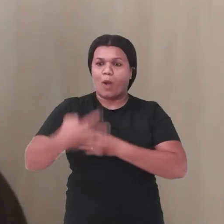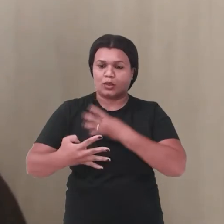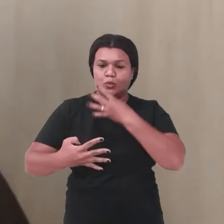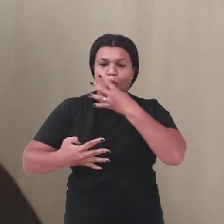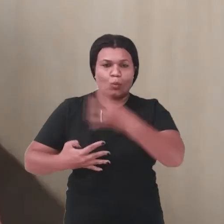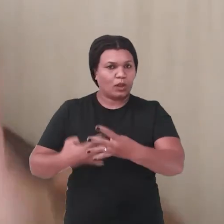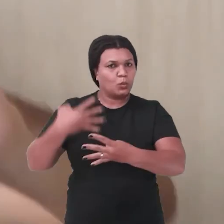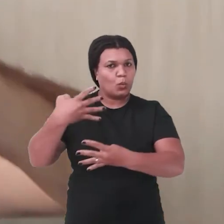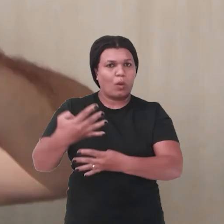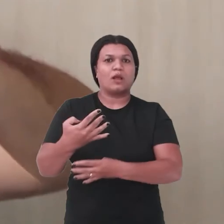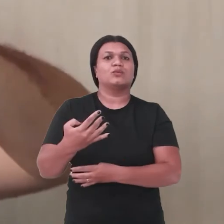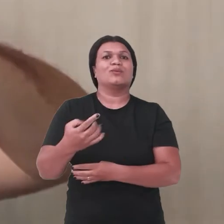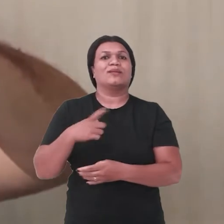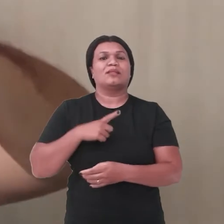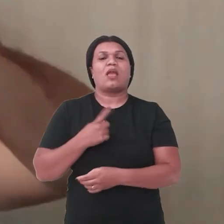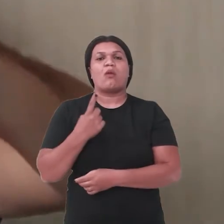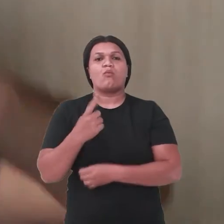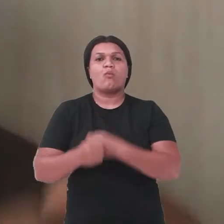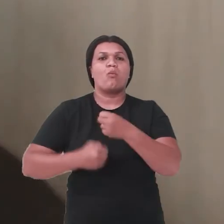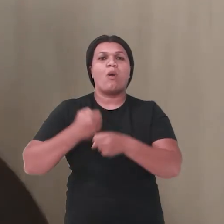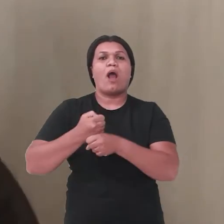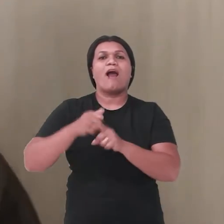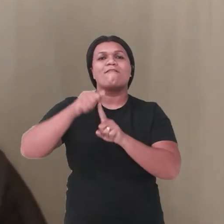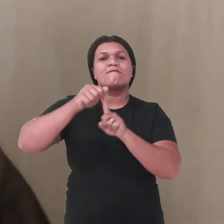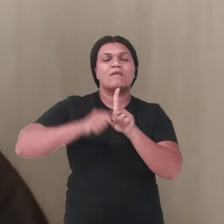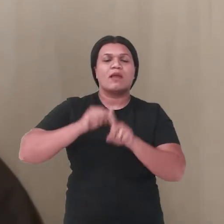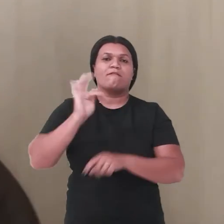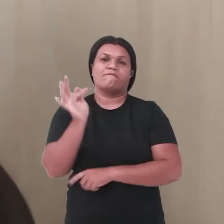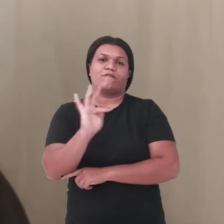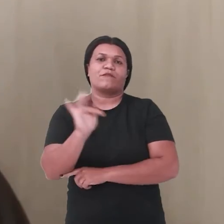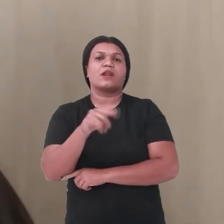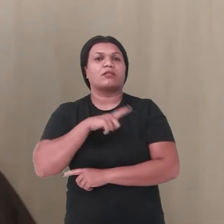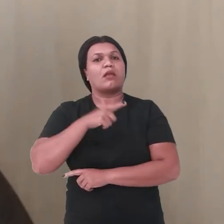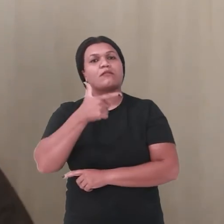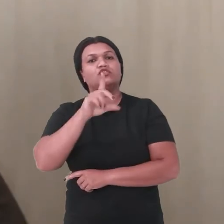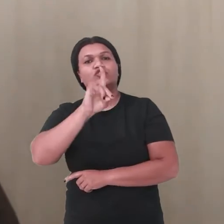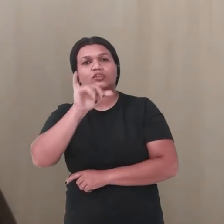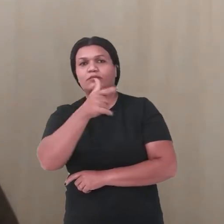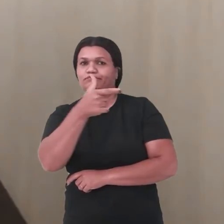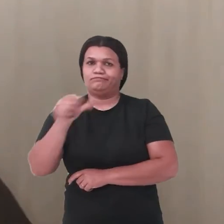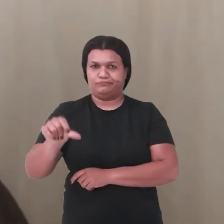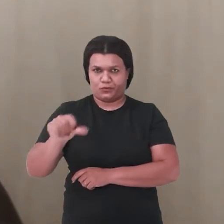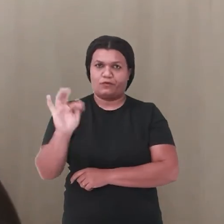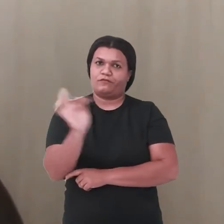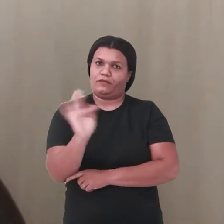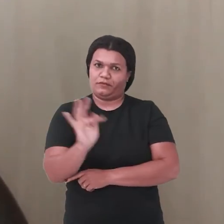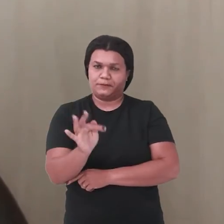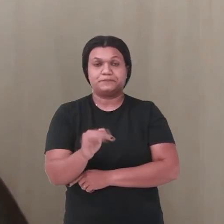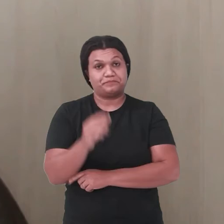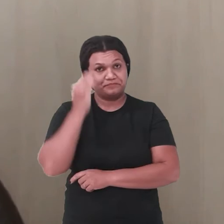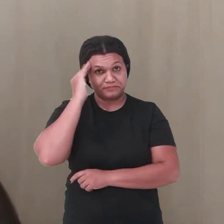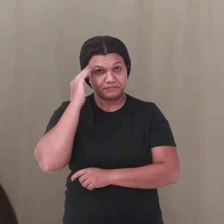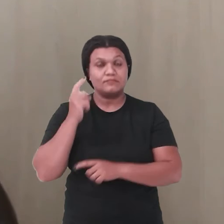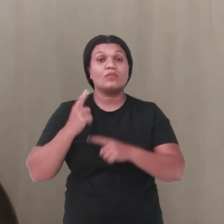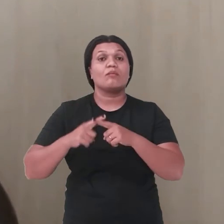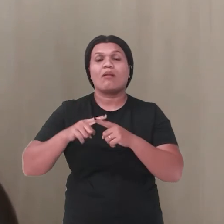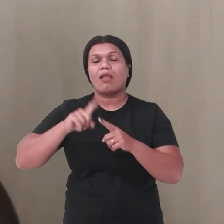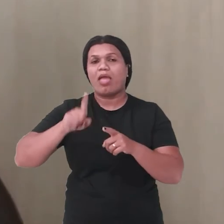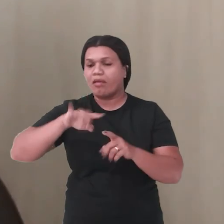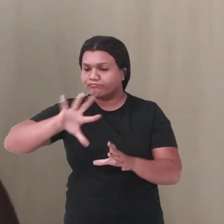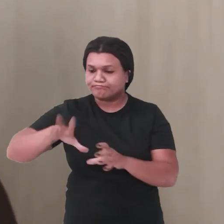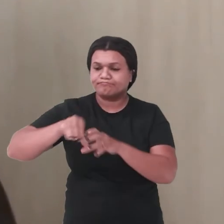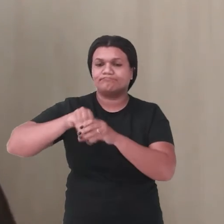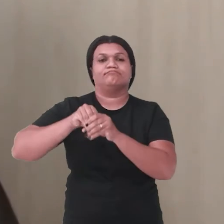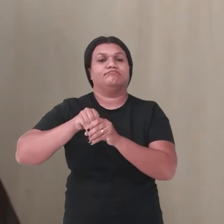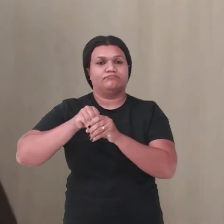anos bissextos. A cada 4 anos, o mês de fevereiro ganha um dia a mais, o dia 29 de